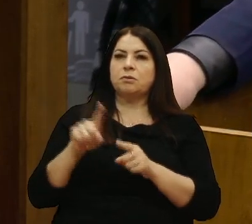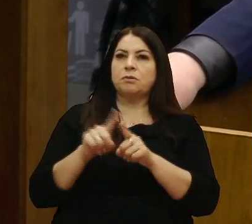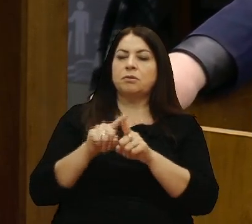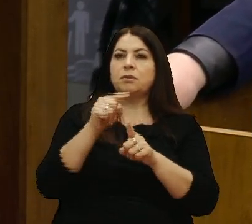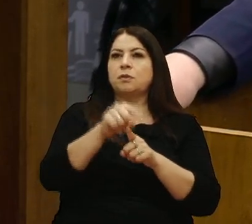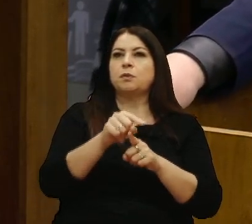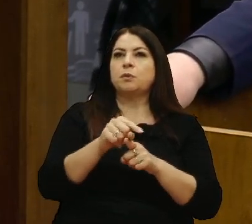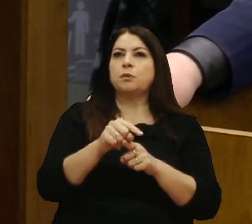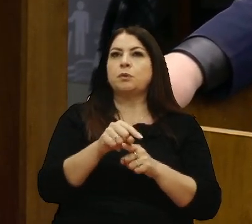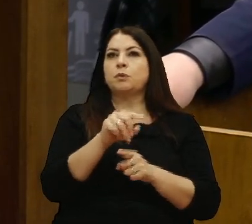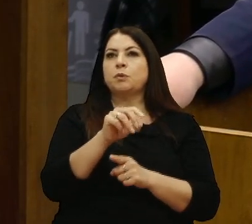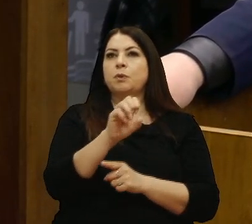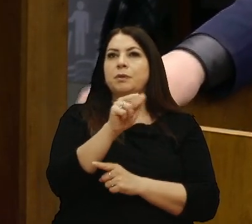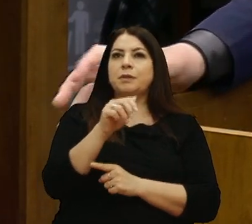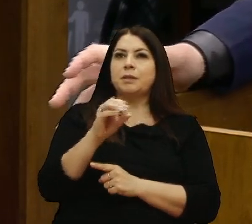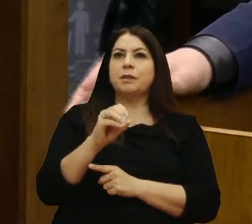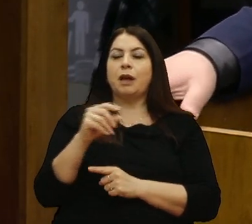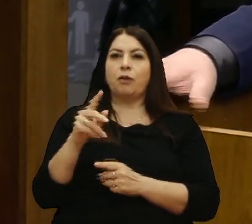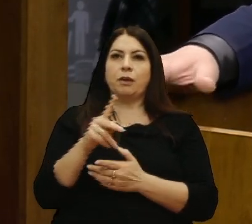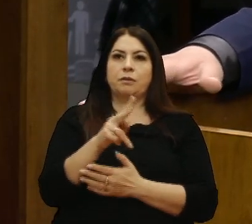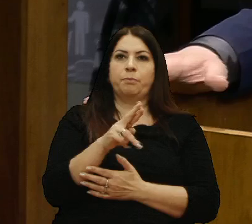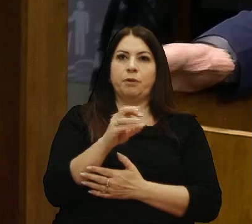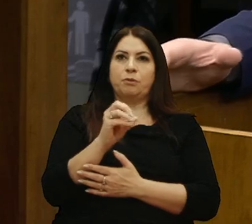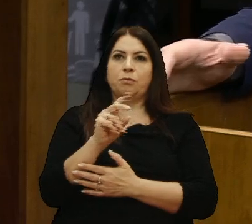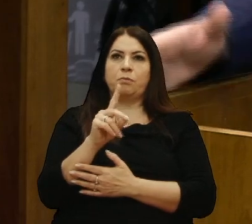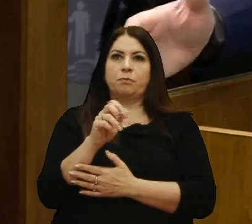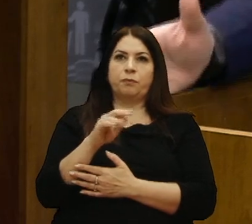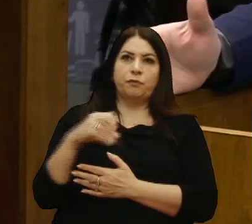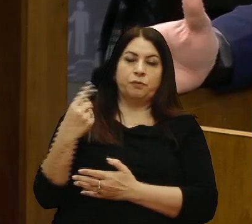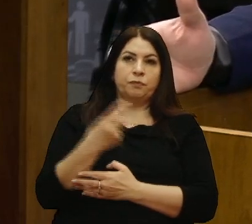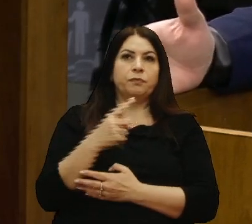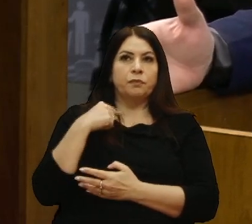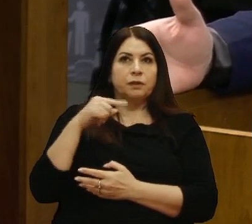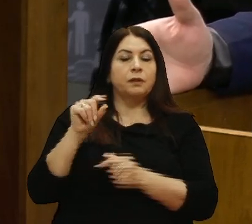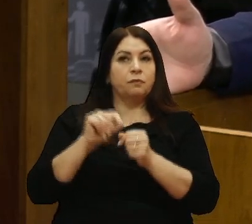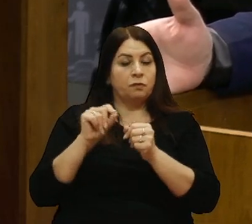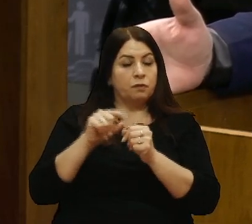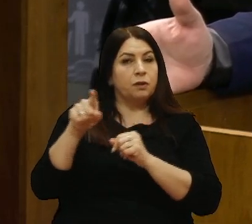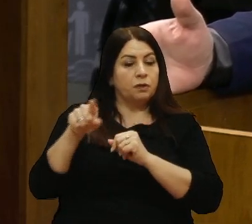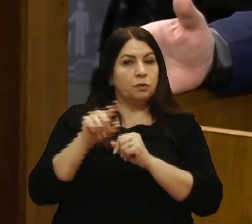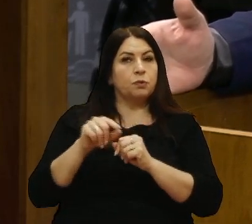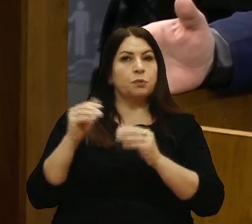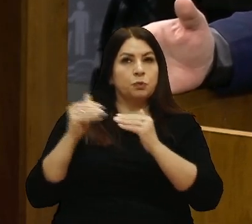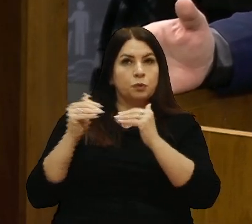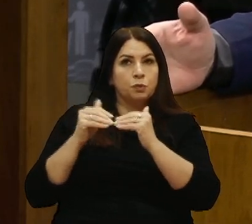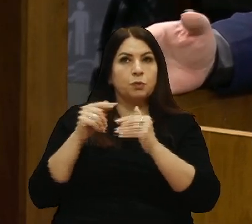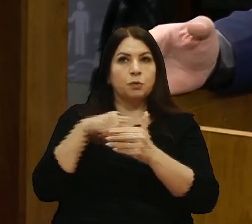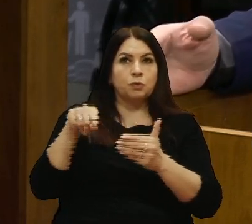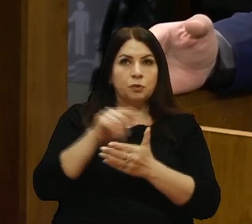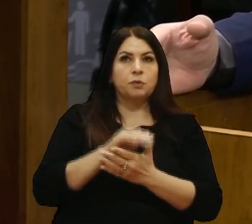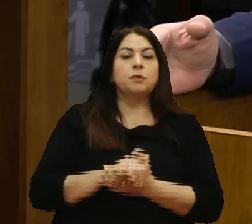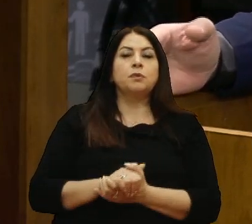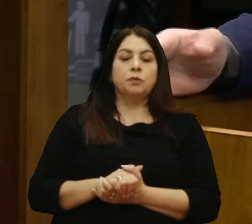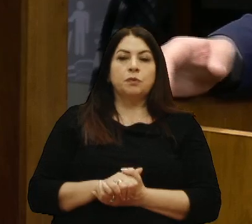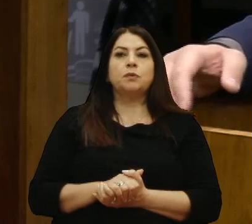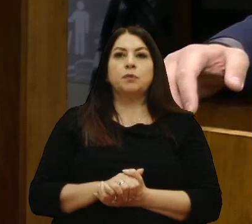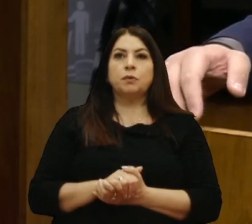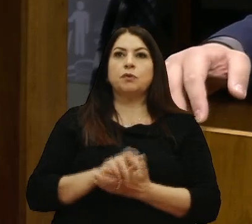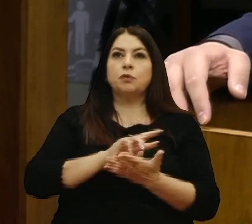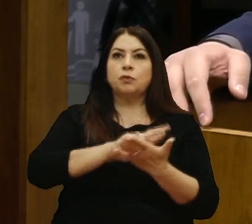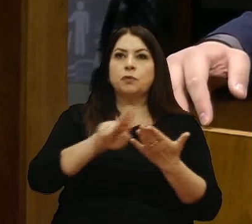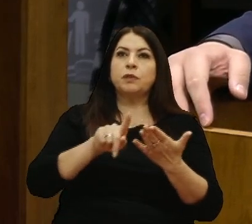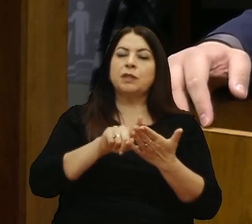é o santo contra o profano, quando na verdade a política ela é feita justamente de acordos, é feita de votações, é feita de uma série